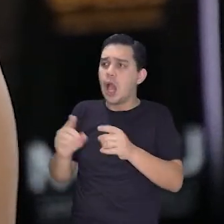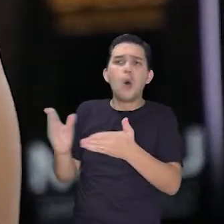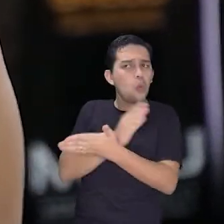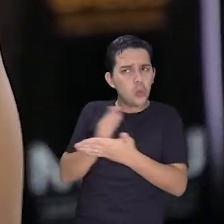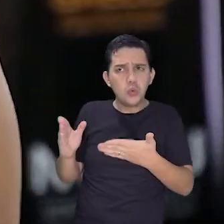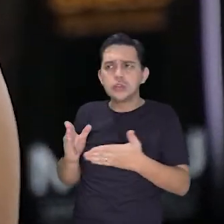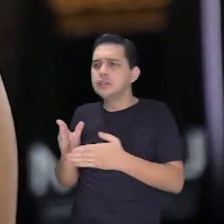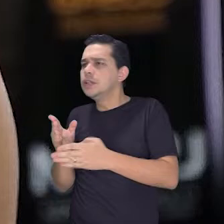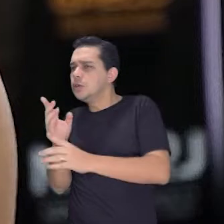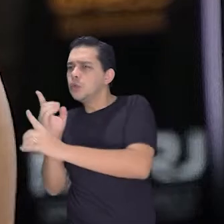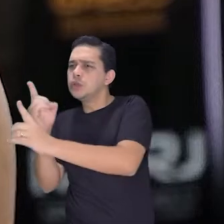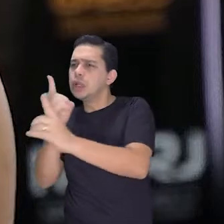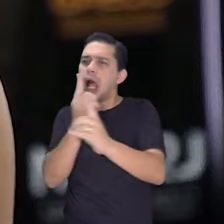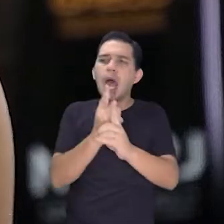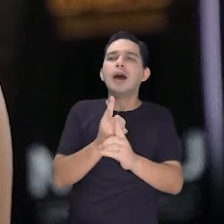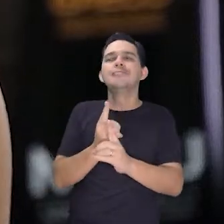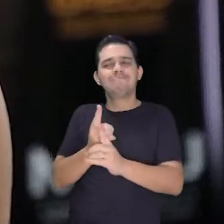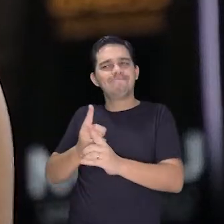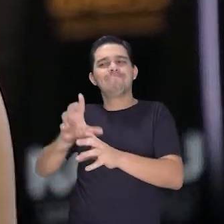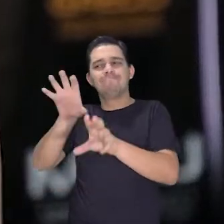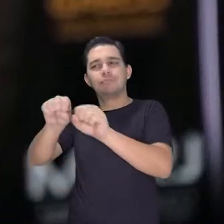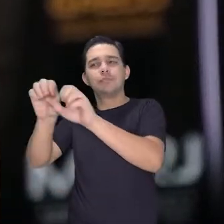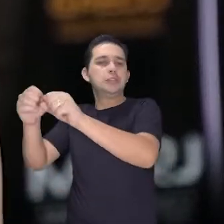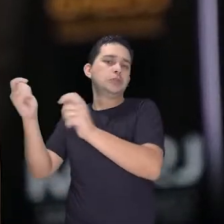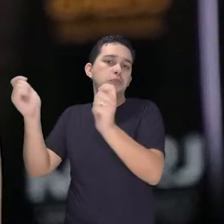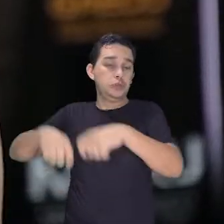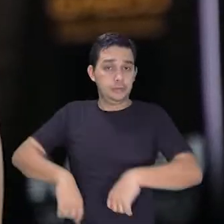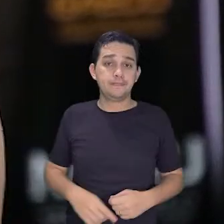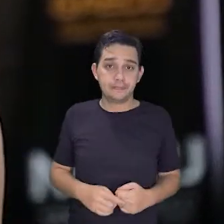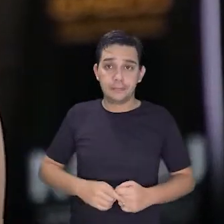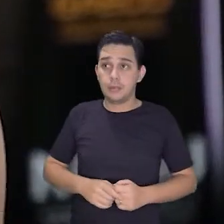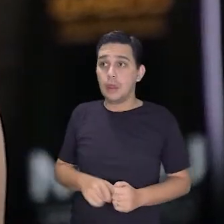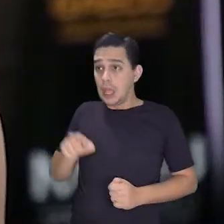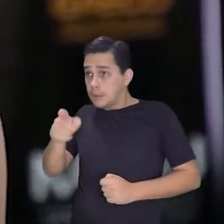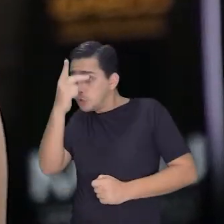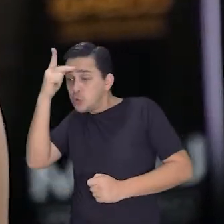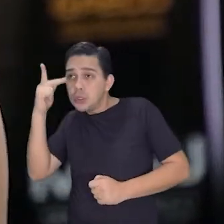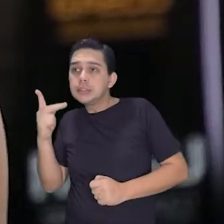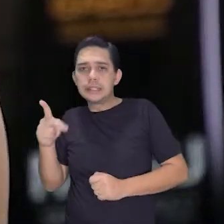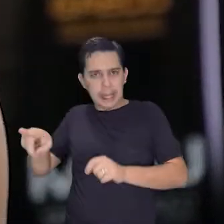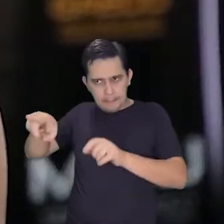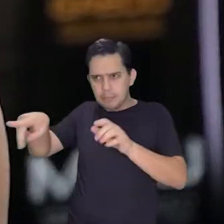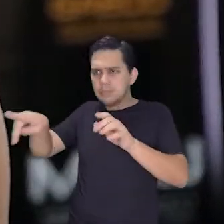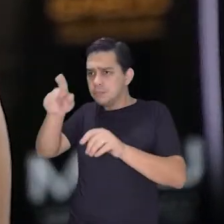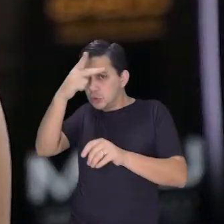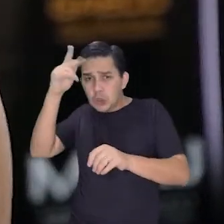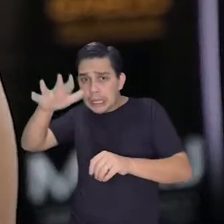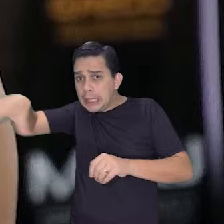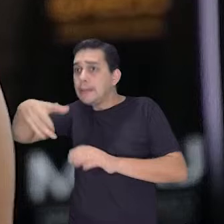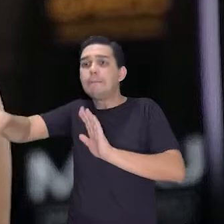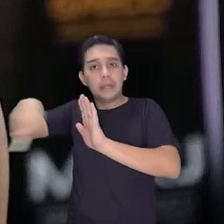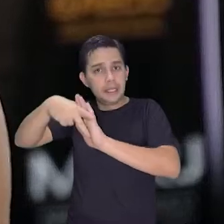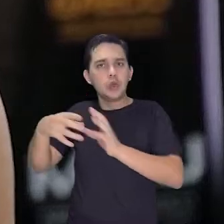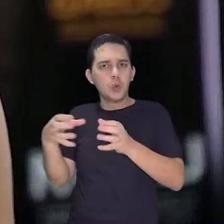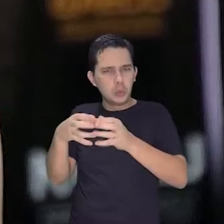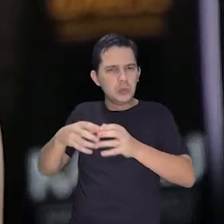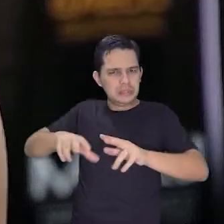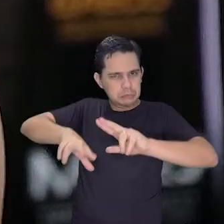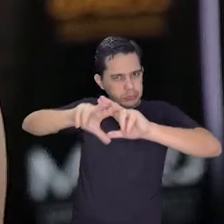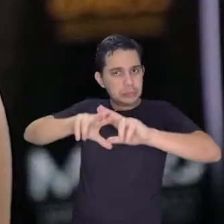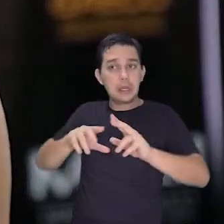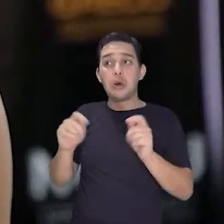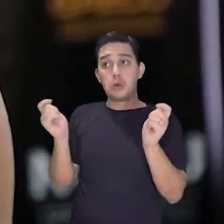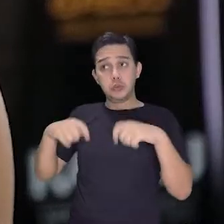e individualizados em suas condutas. Podem ser agentes políticos, podem ser policiais